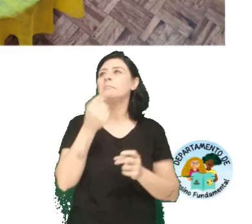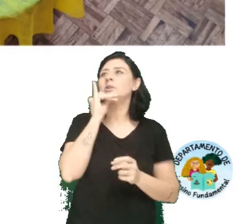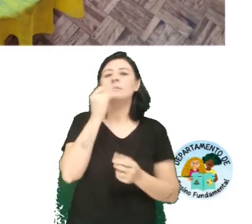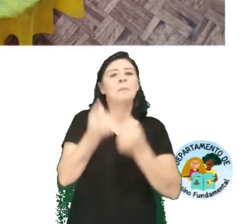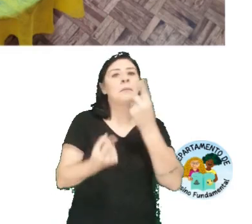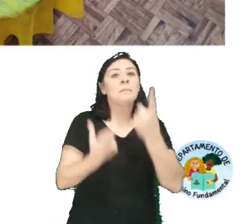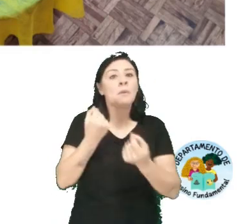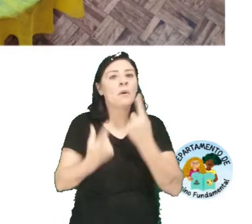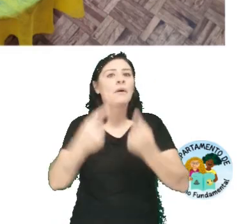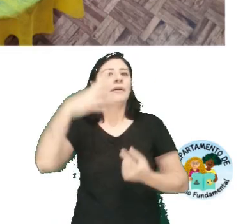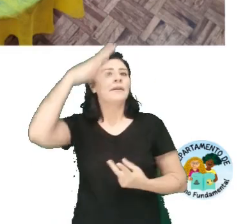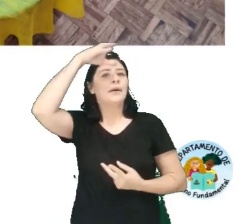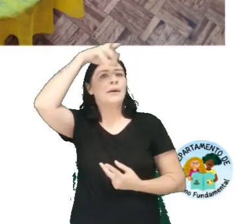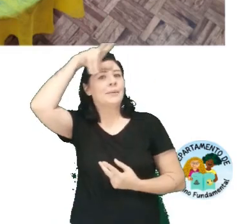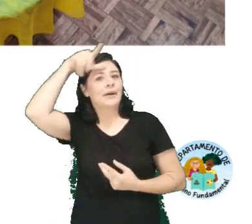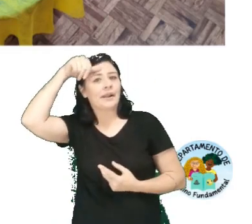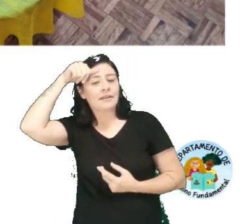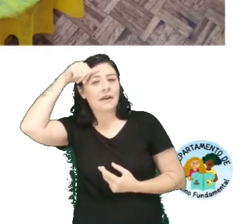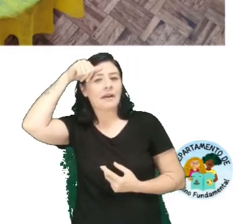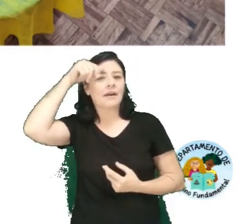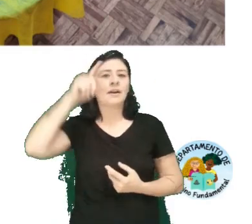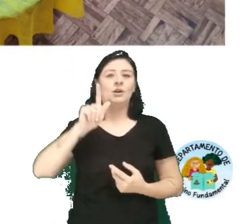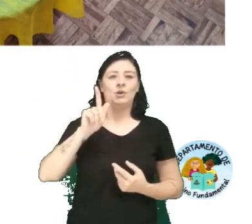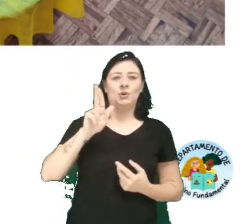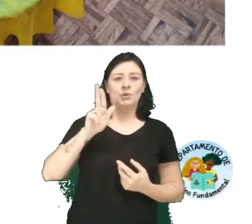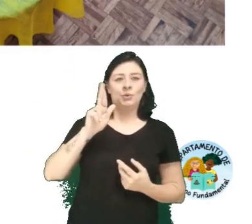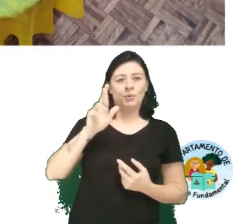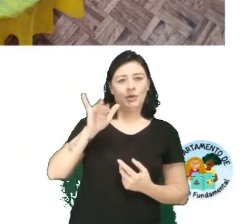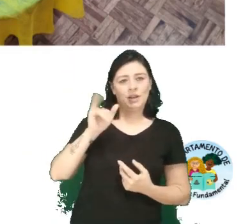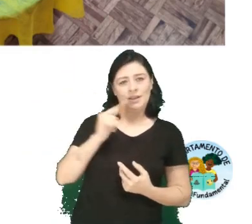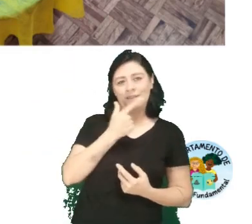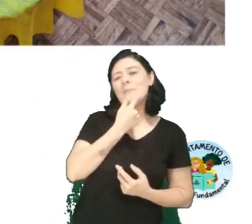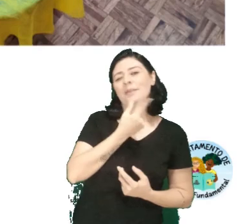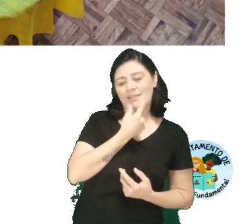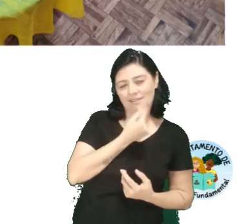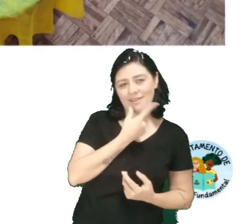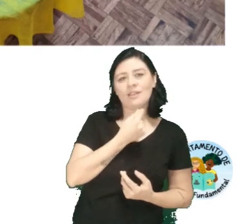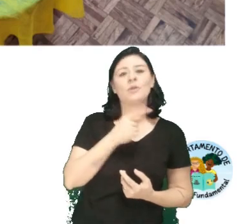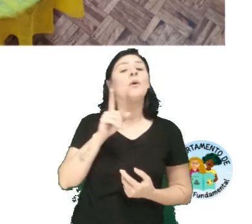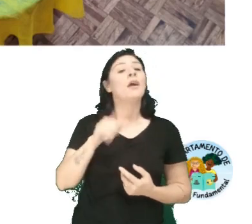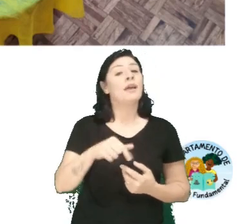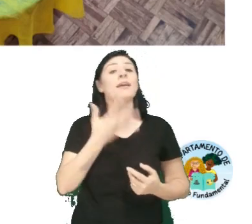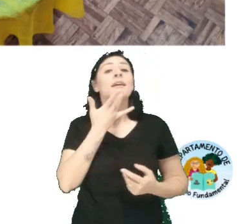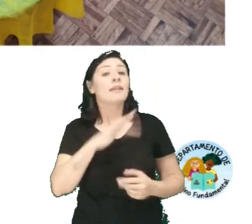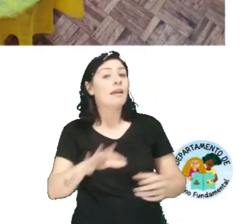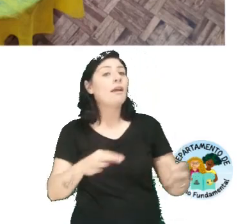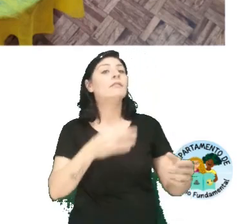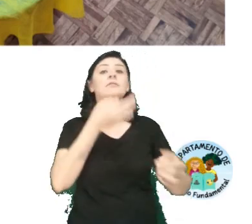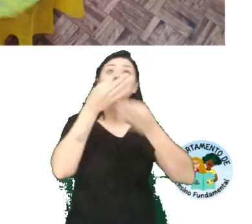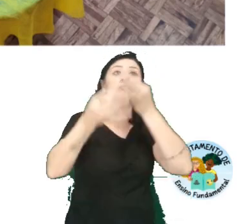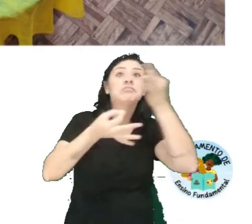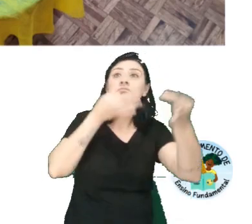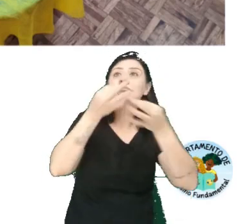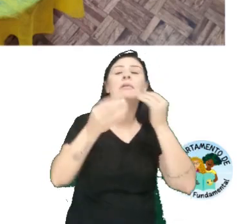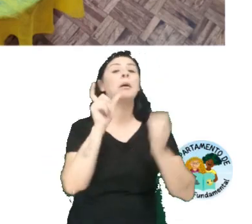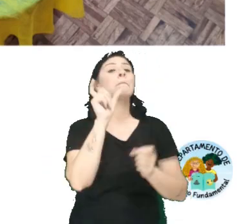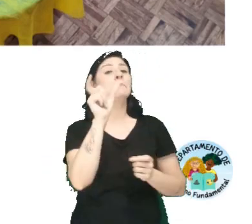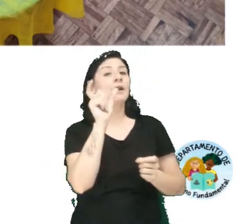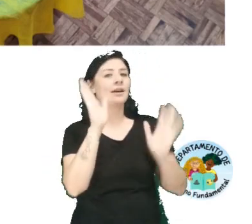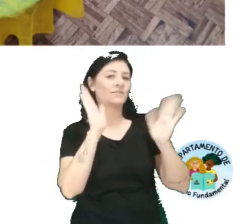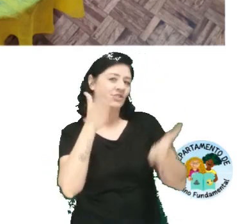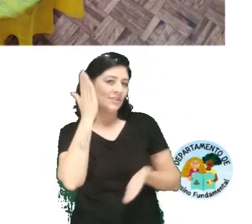pipoca, guaraná, guri, né, então as crianças foram trazendo também as palavras, né, que